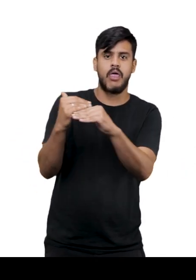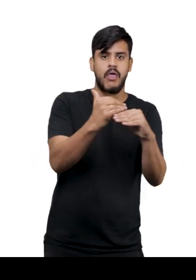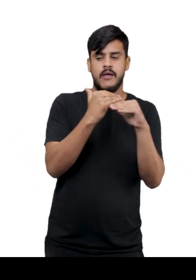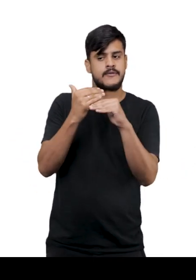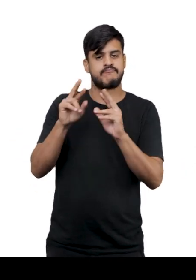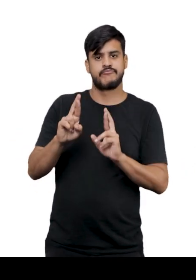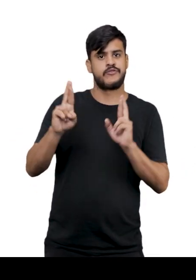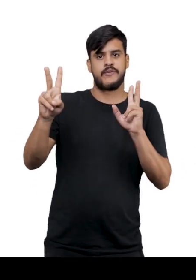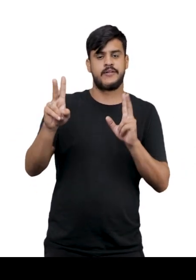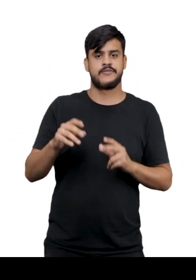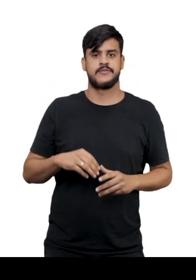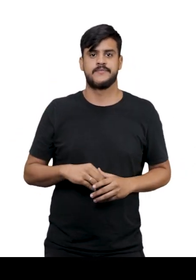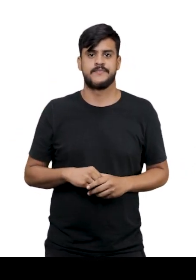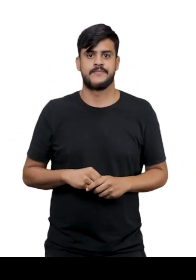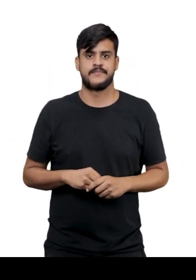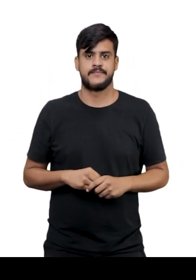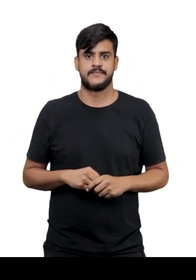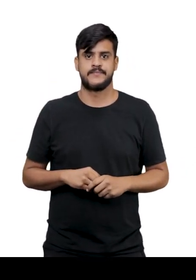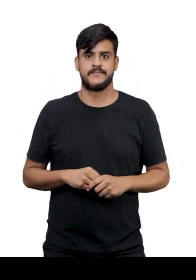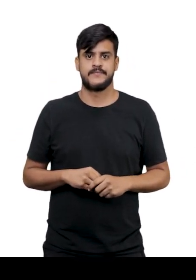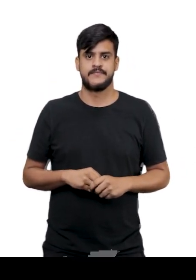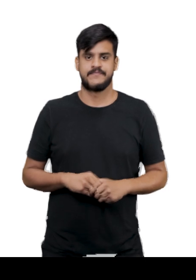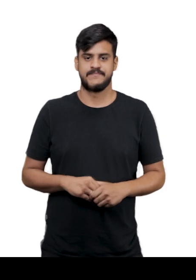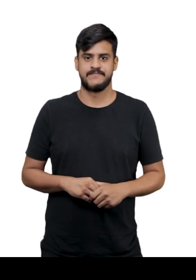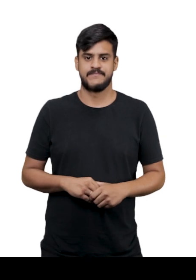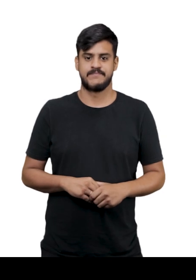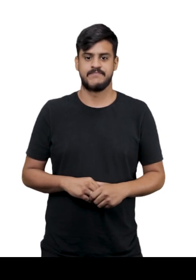narrativas antropológicas.